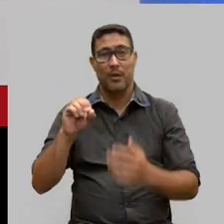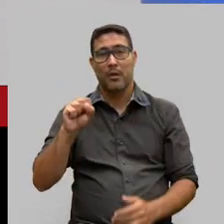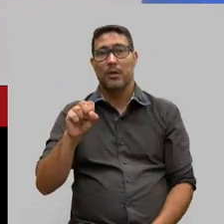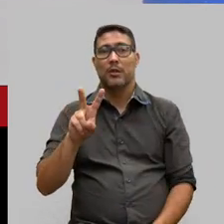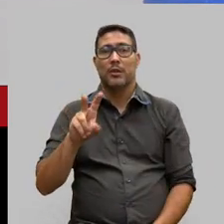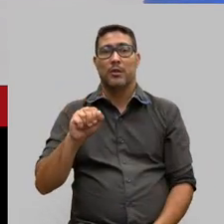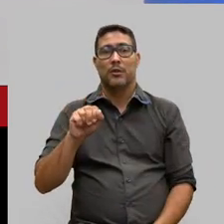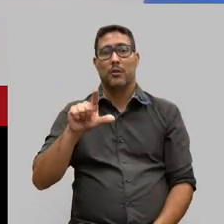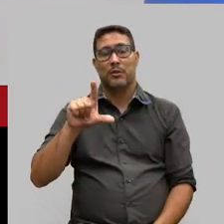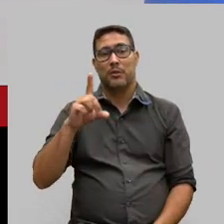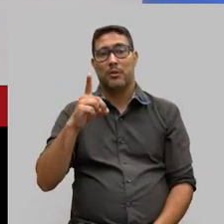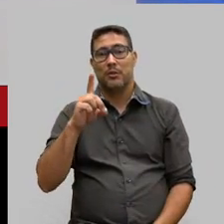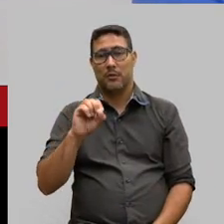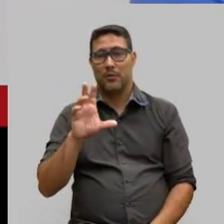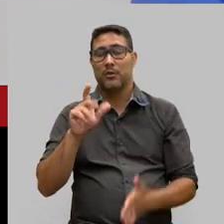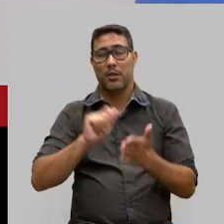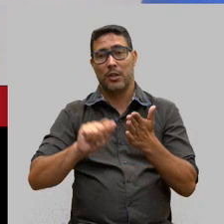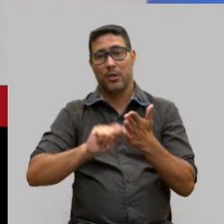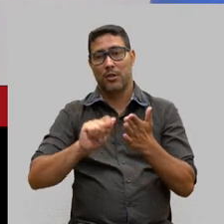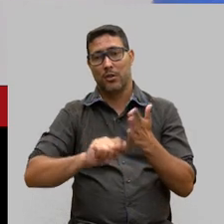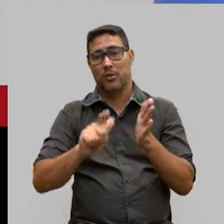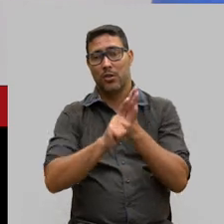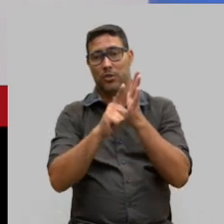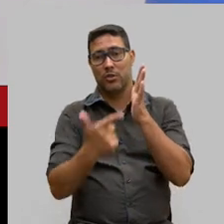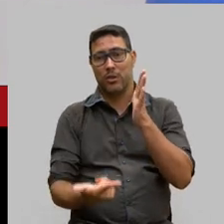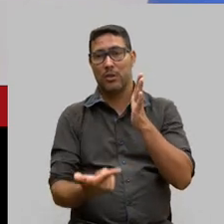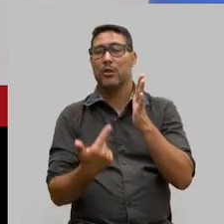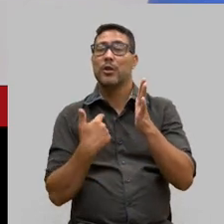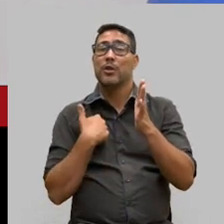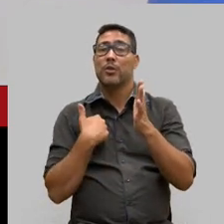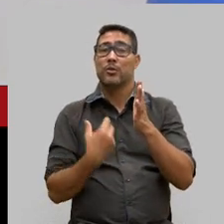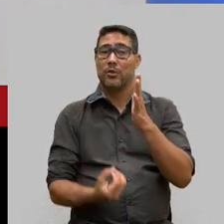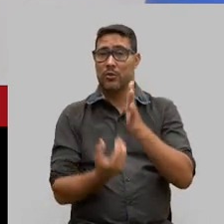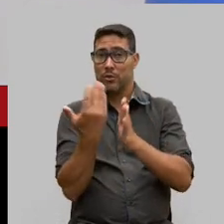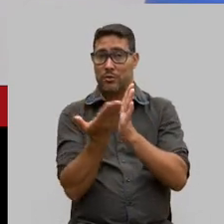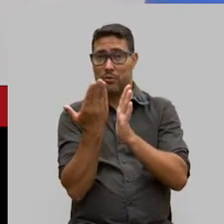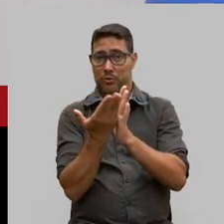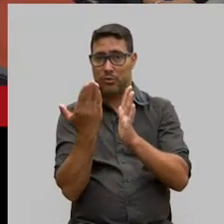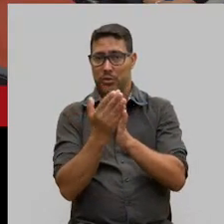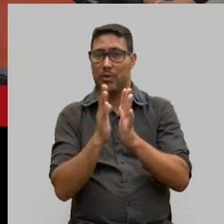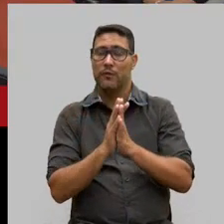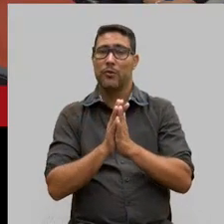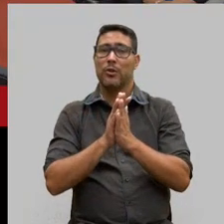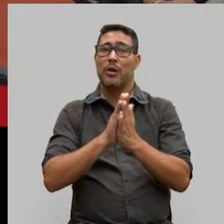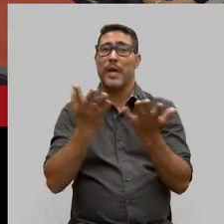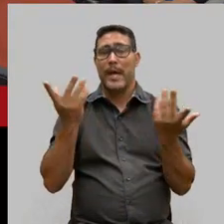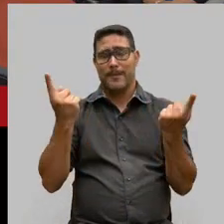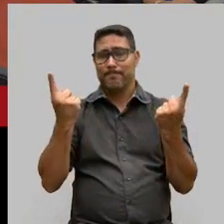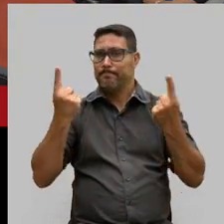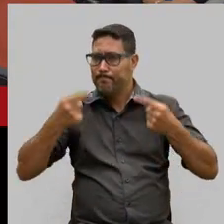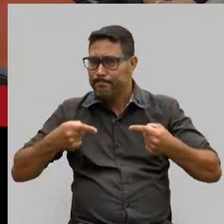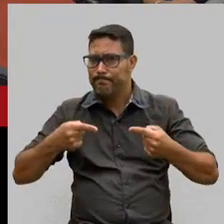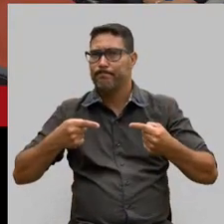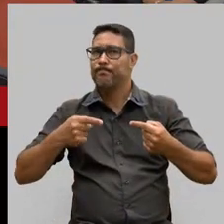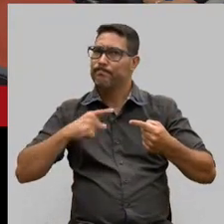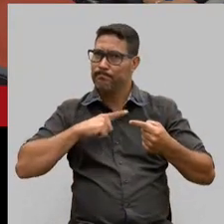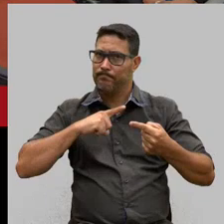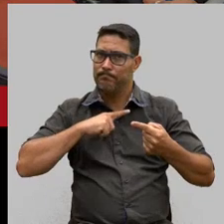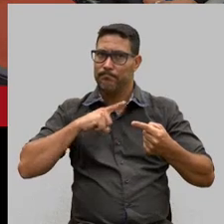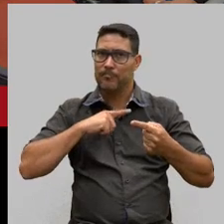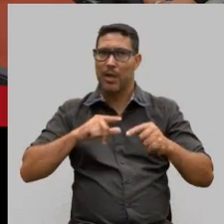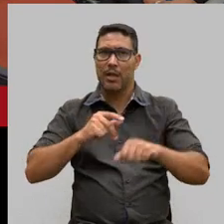Fonseca escritor e jornalista autor do livro O desafiante Mundo do autista Bom dia